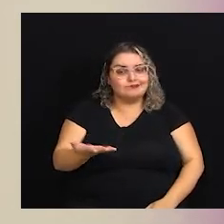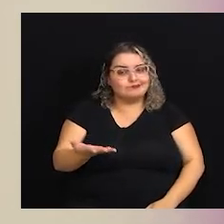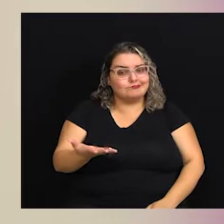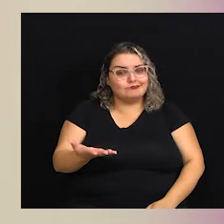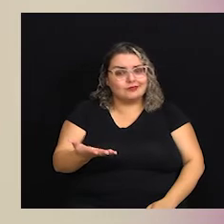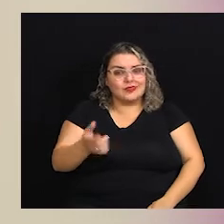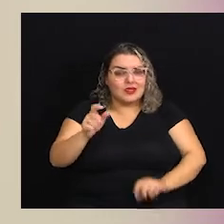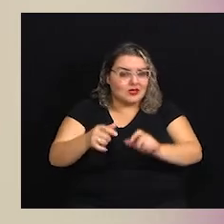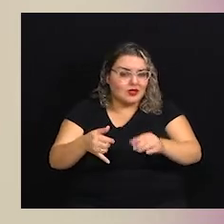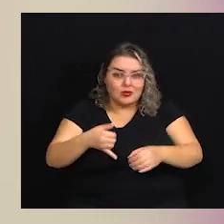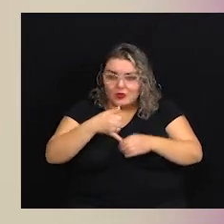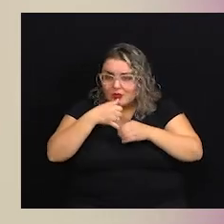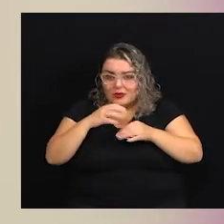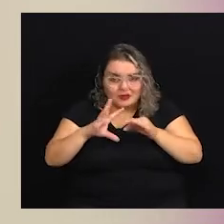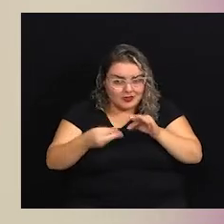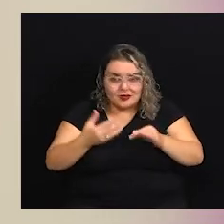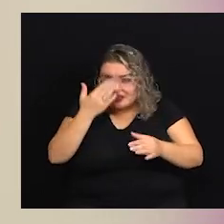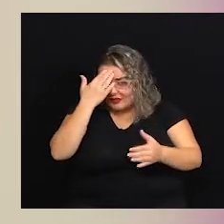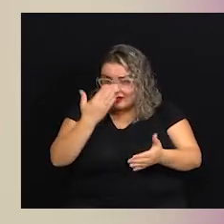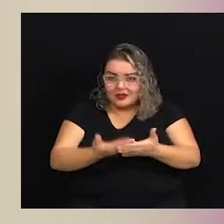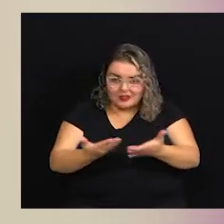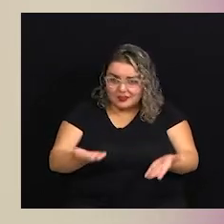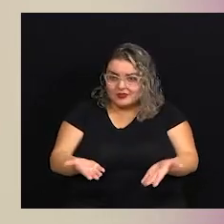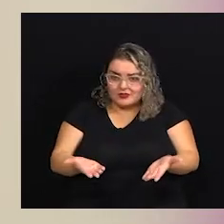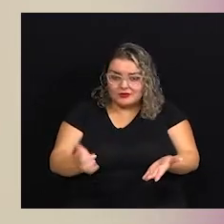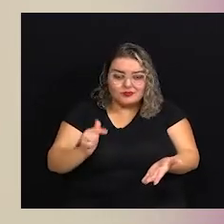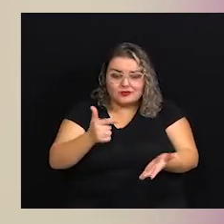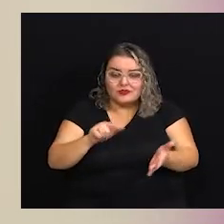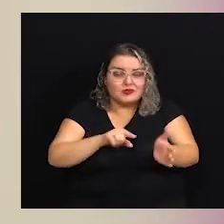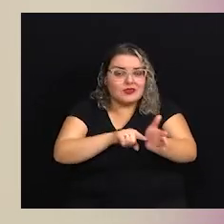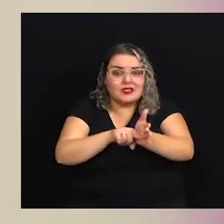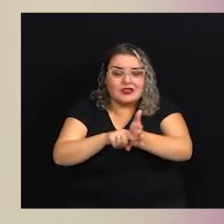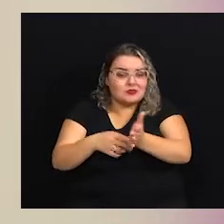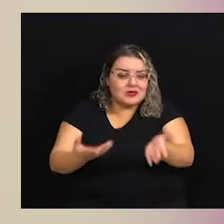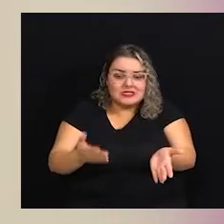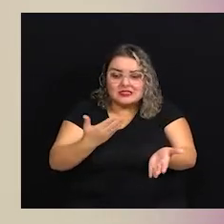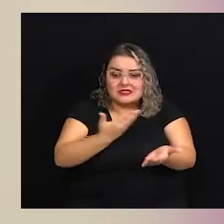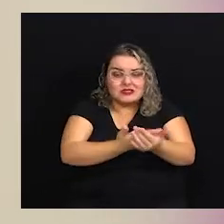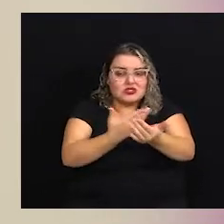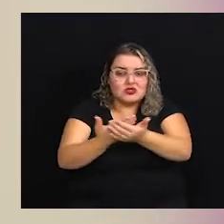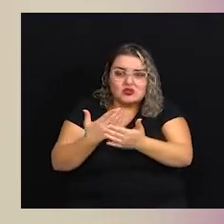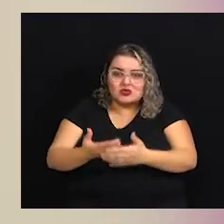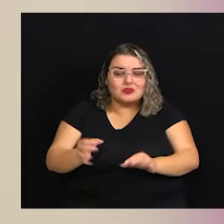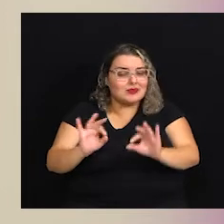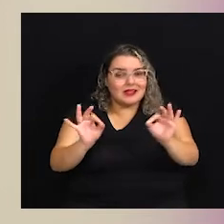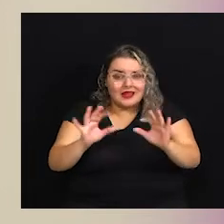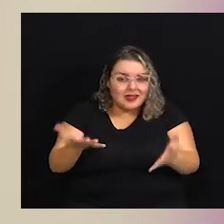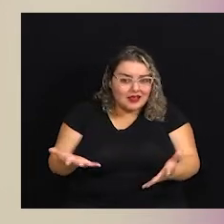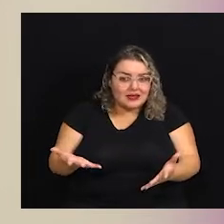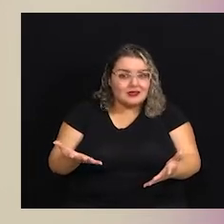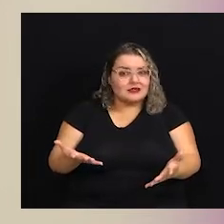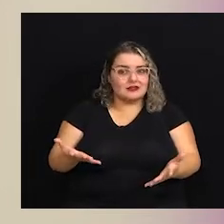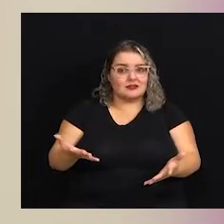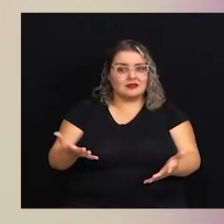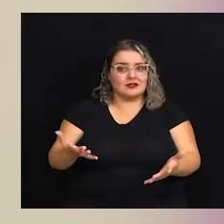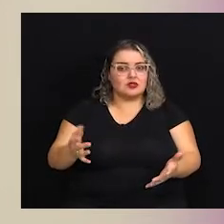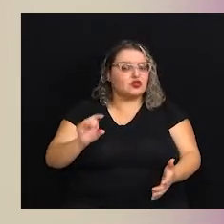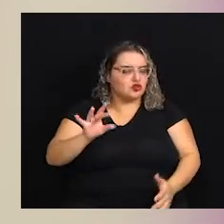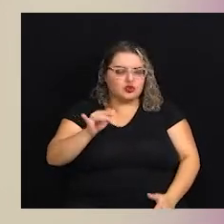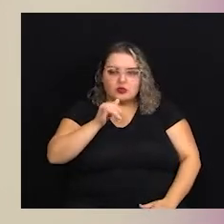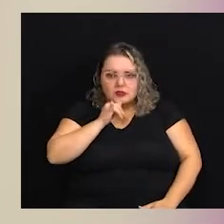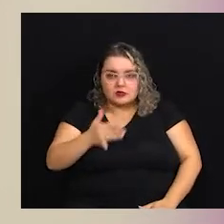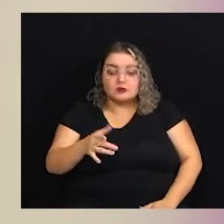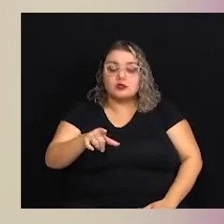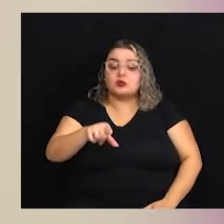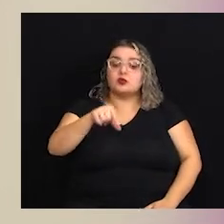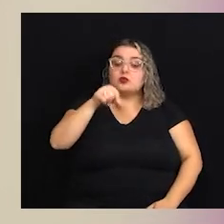pessoas tomam suco de uva e acreditam, por exemplo, não tem estudo, não tem nada, só estou citando exemplo. Não tem nada. Então, ela tem que